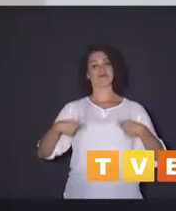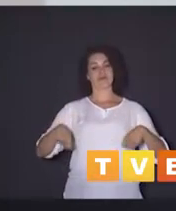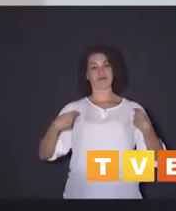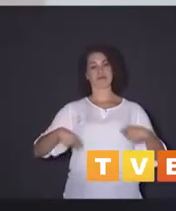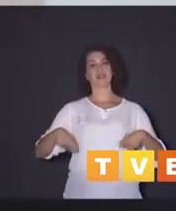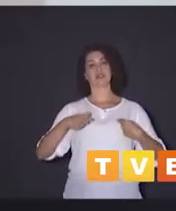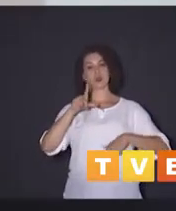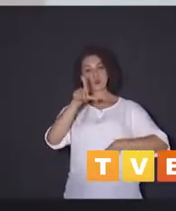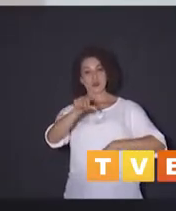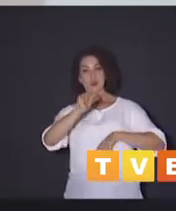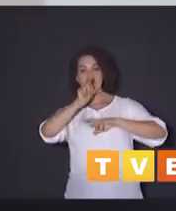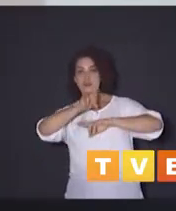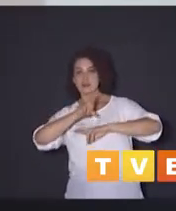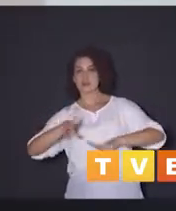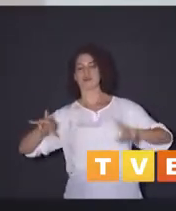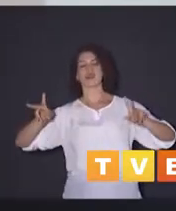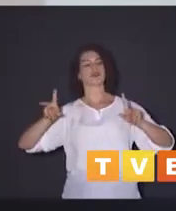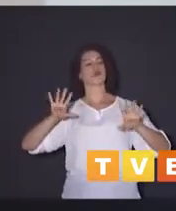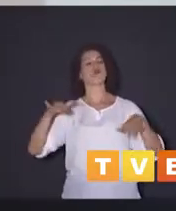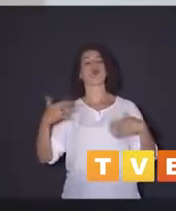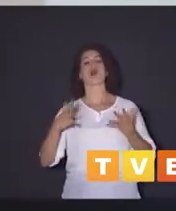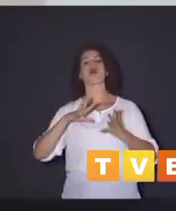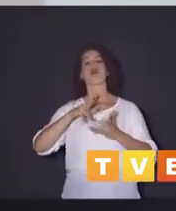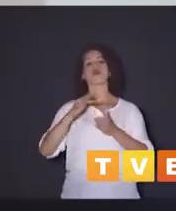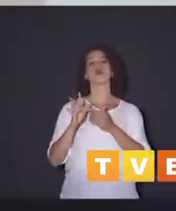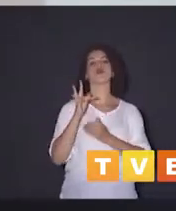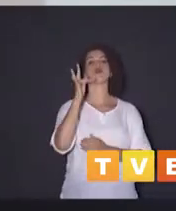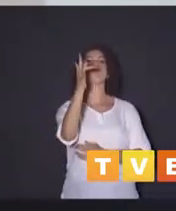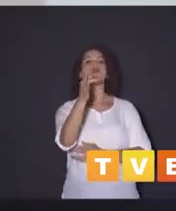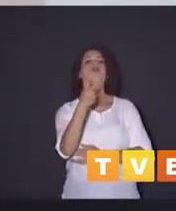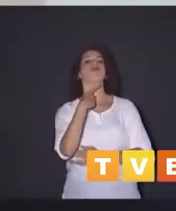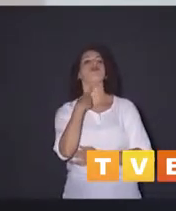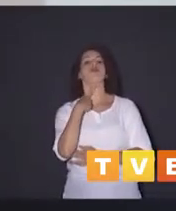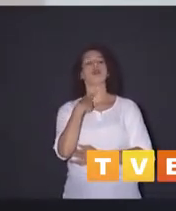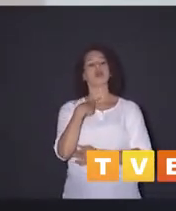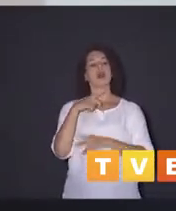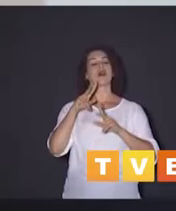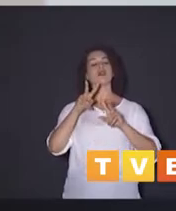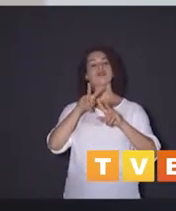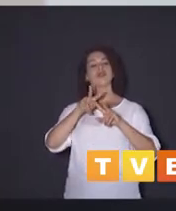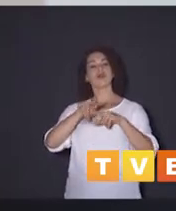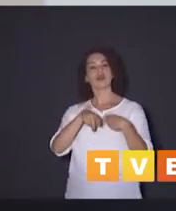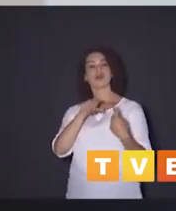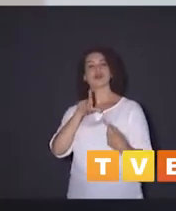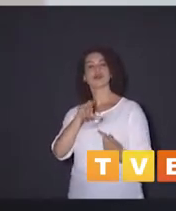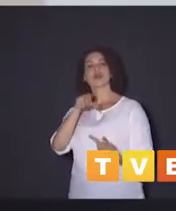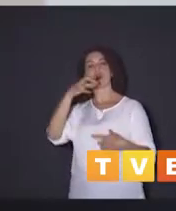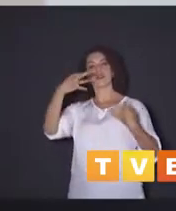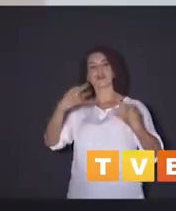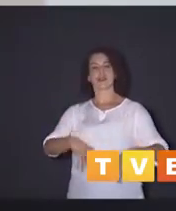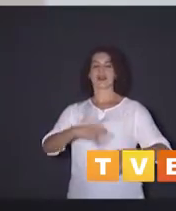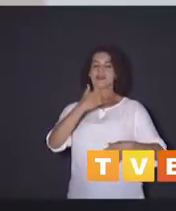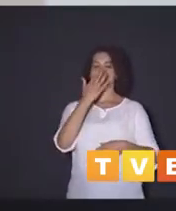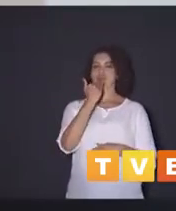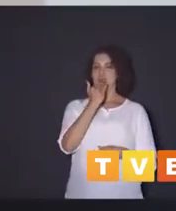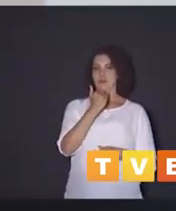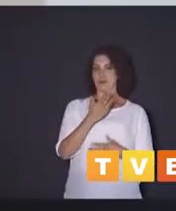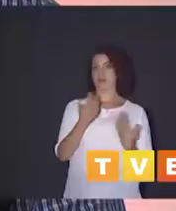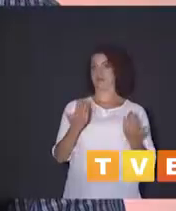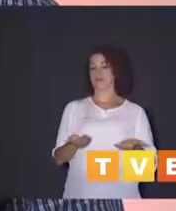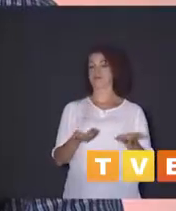outra escolha também é de que o mundo quer através da sua alimentação que escolhe para fazer os jogos são